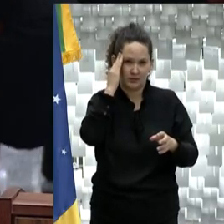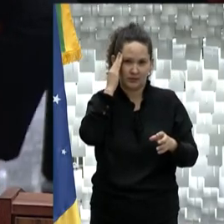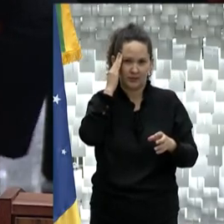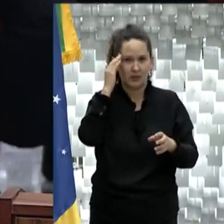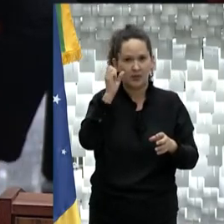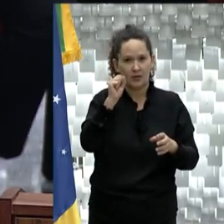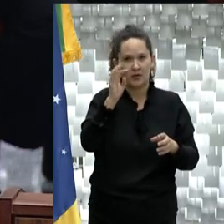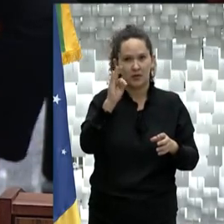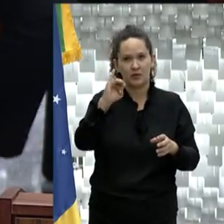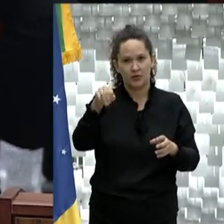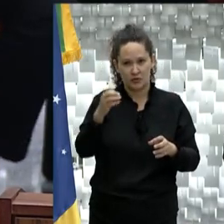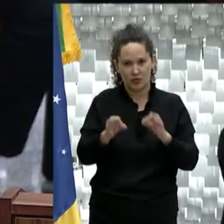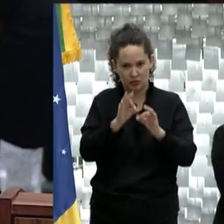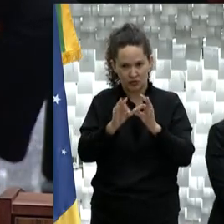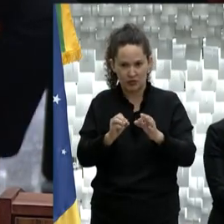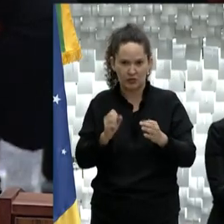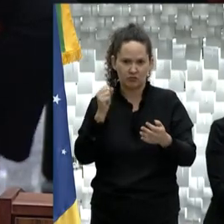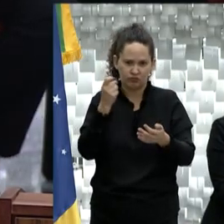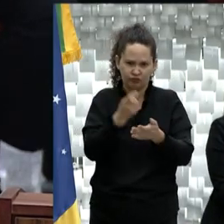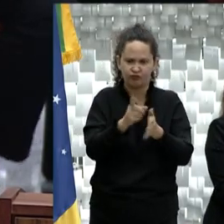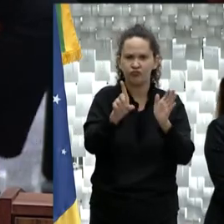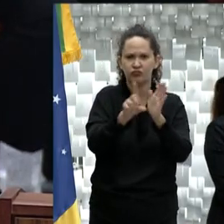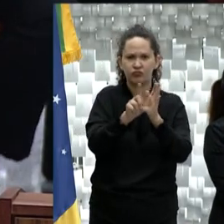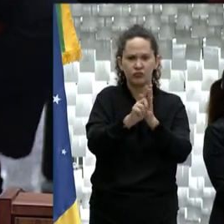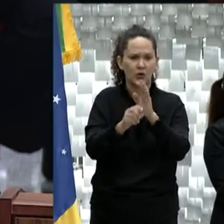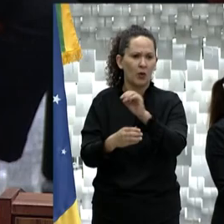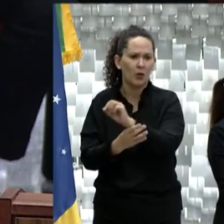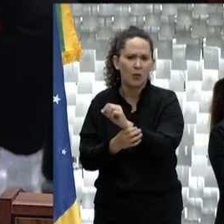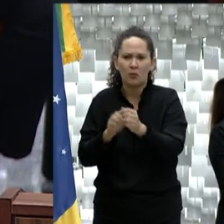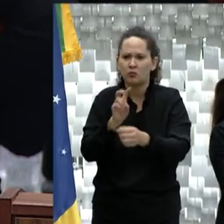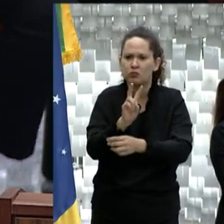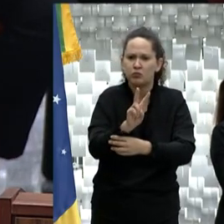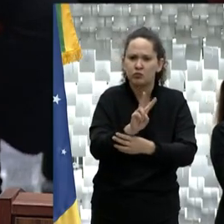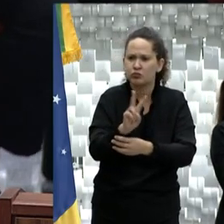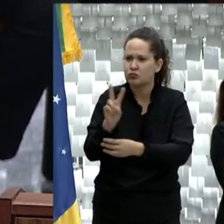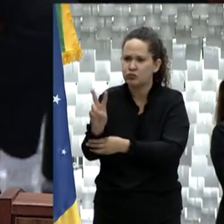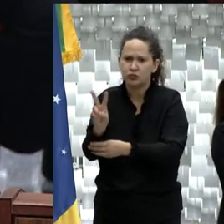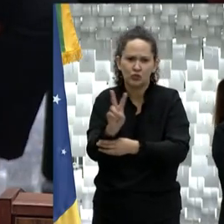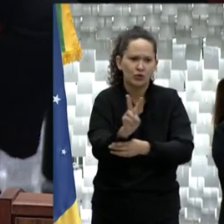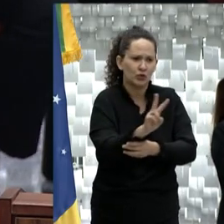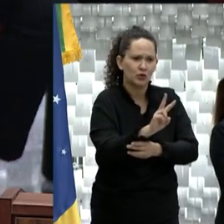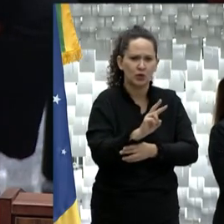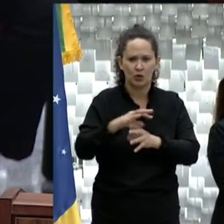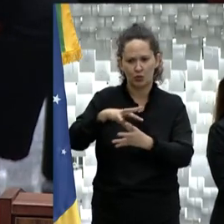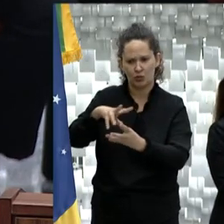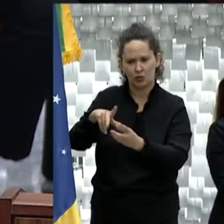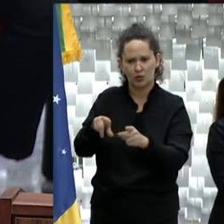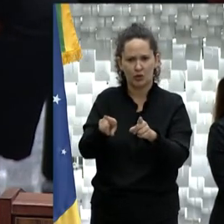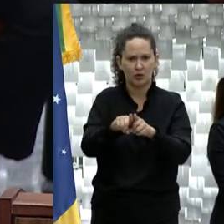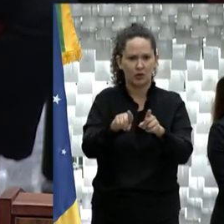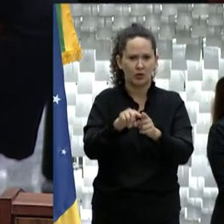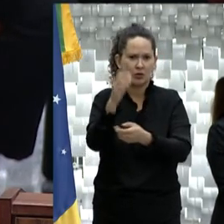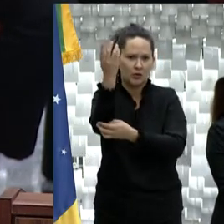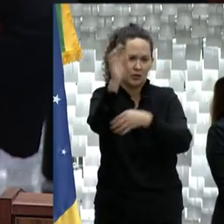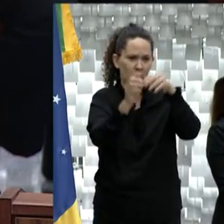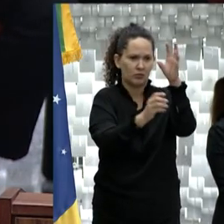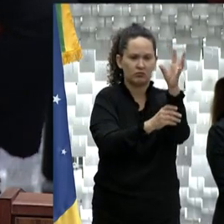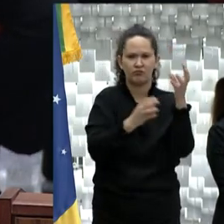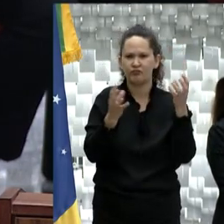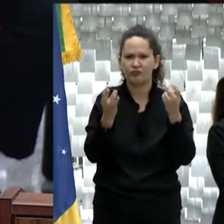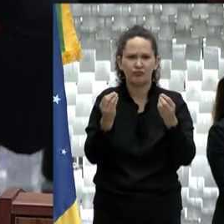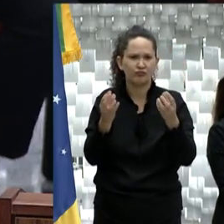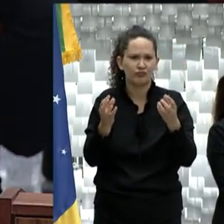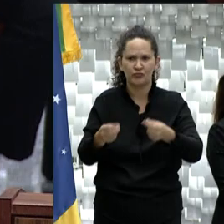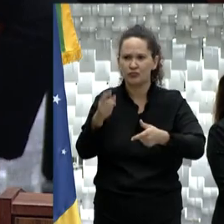STJ tem aplicado a lei, protegido o ambiente e cuidado do planeta. A imensa quantidade